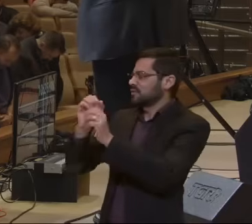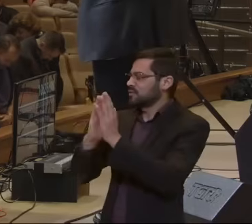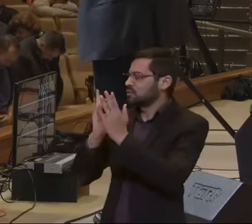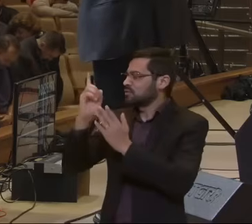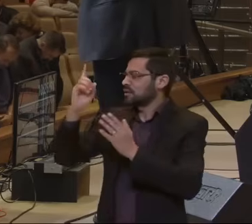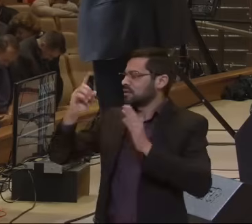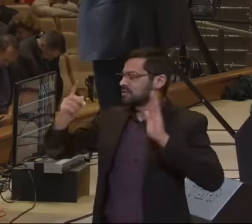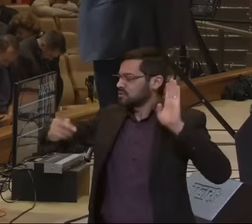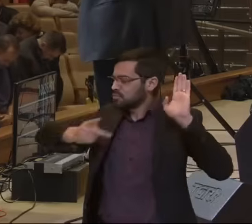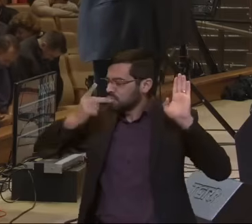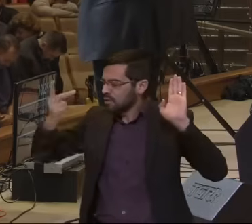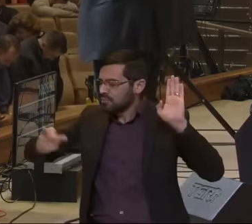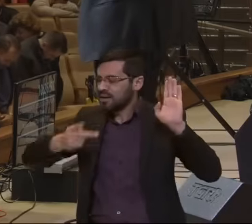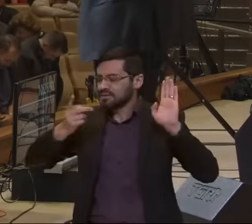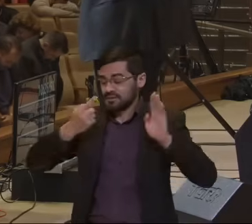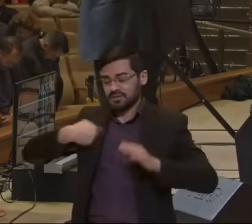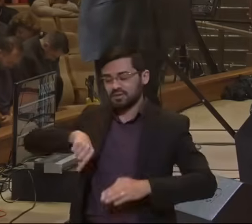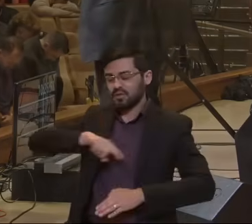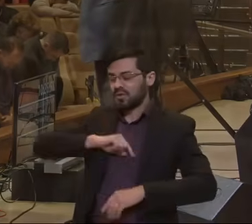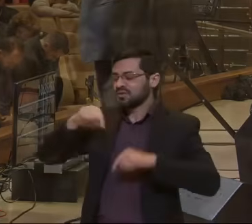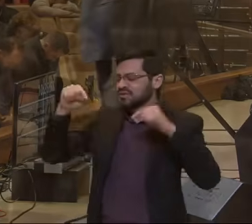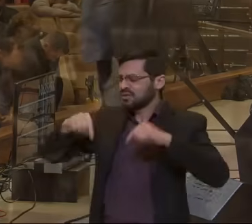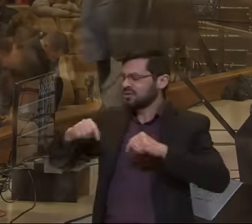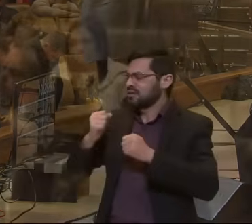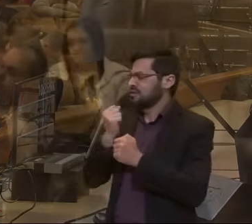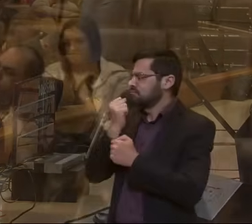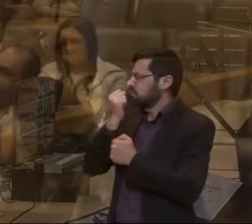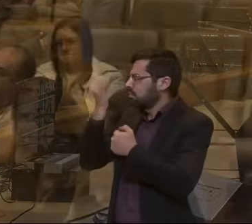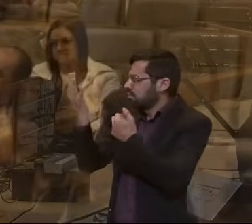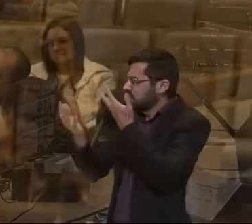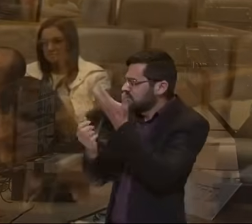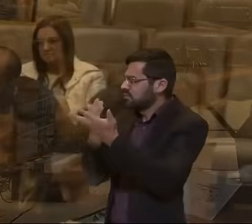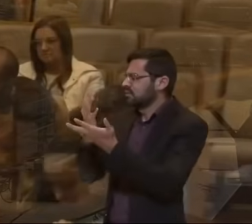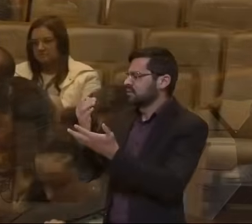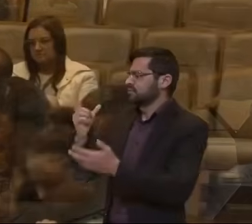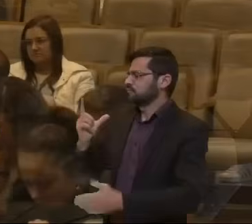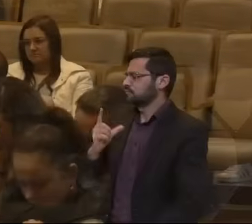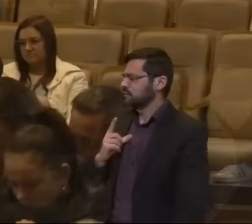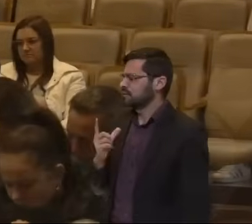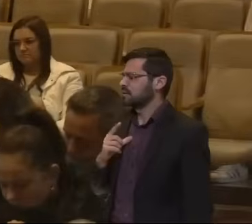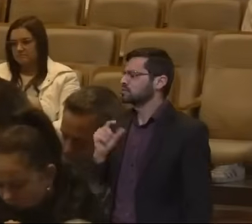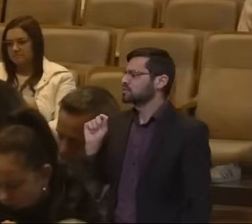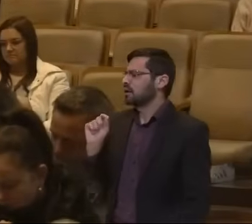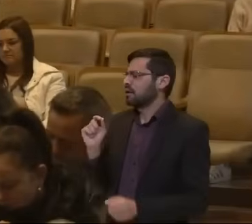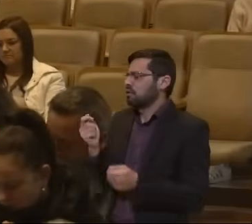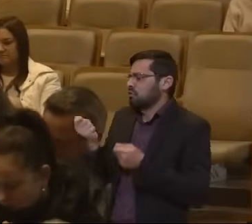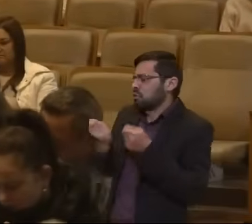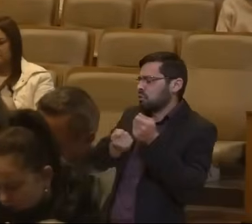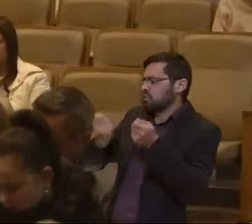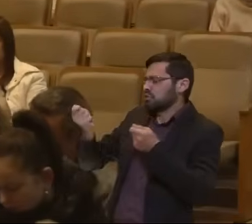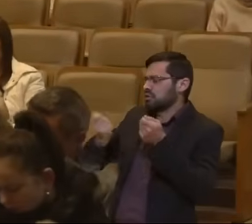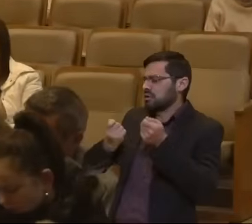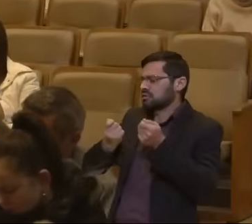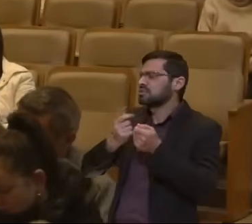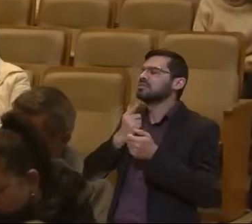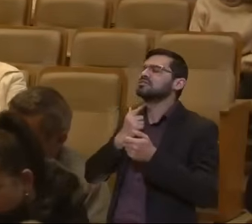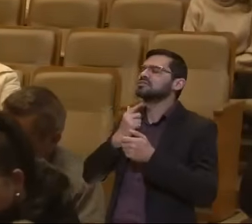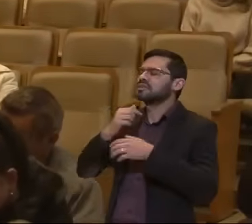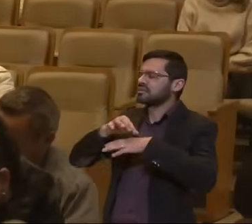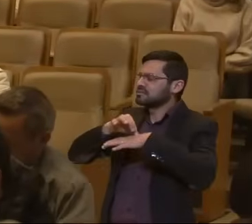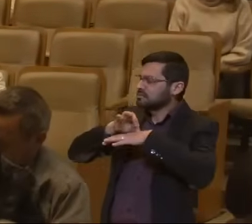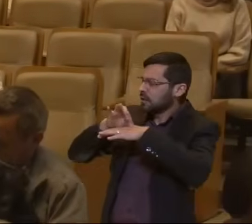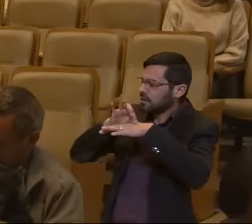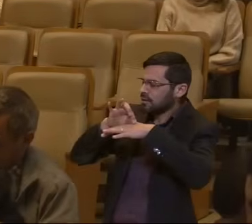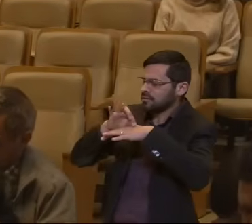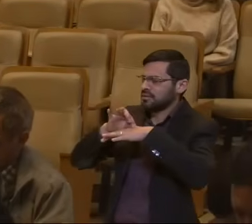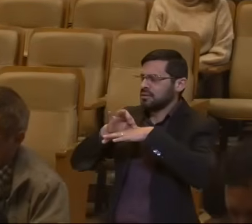tuas promessas, que nós estamos aqui para confessar que temos sido dominados pela nossa carne, e